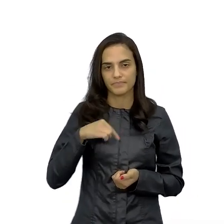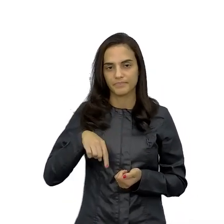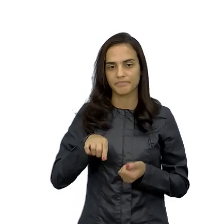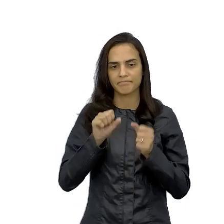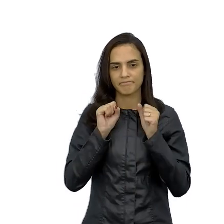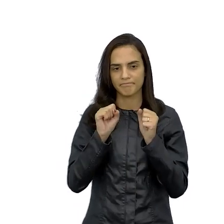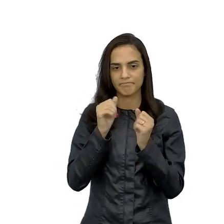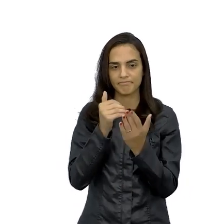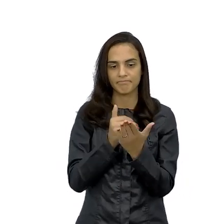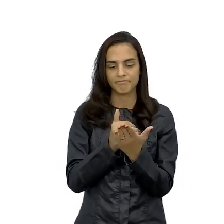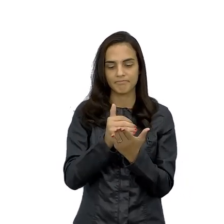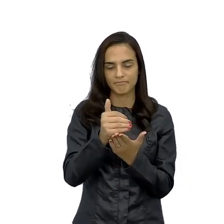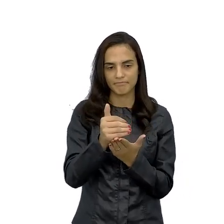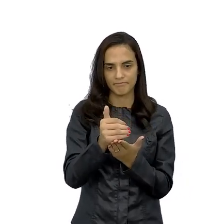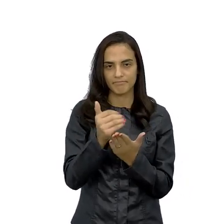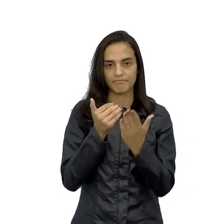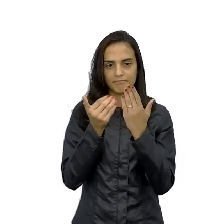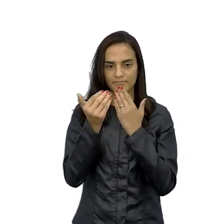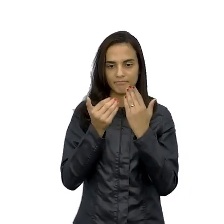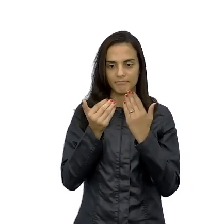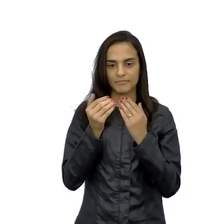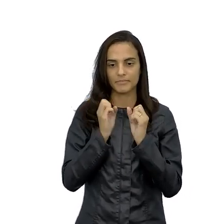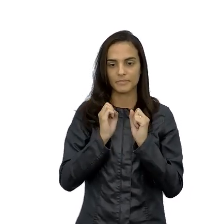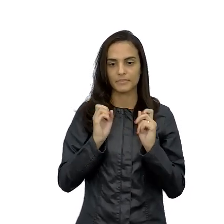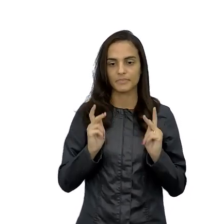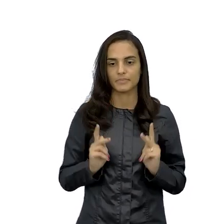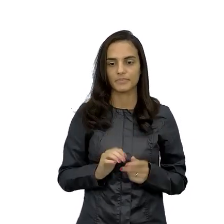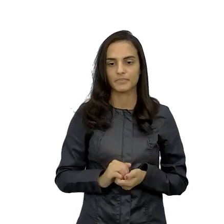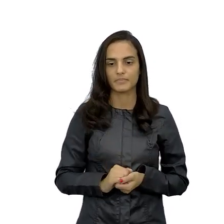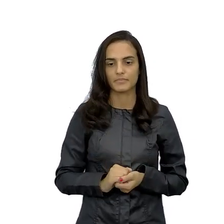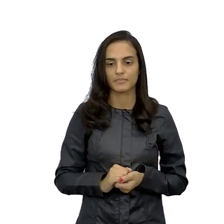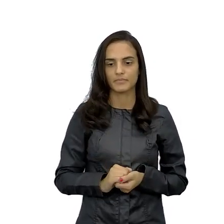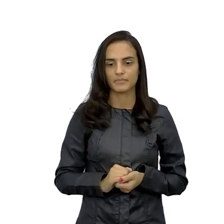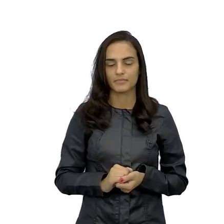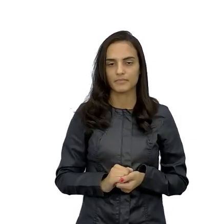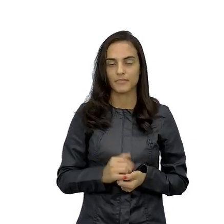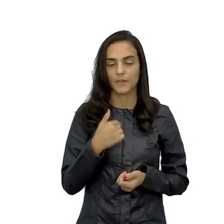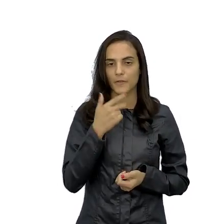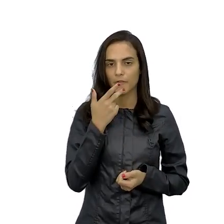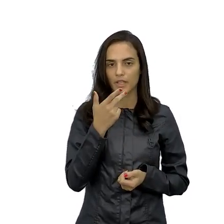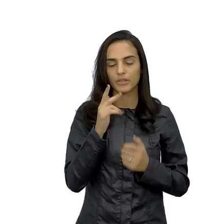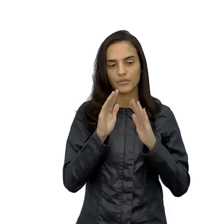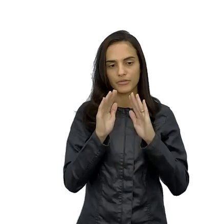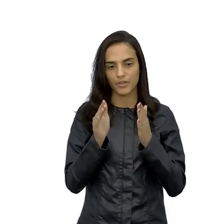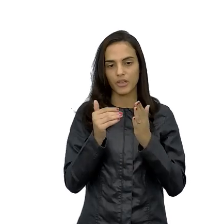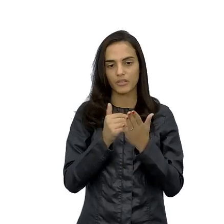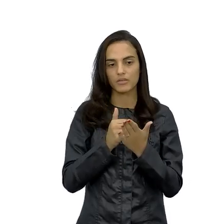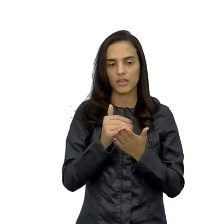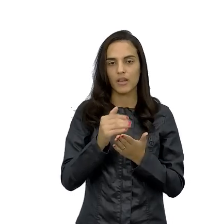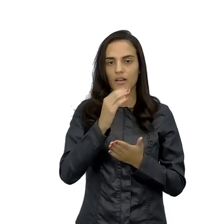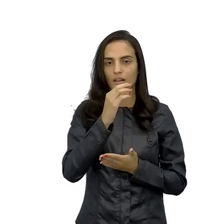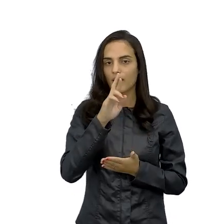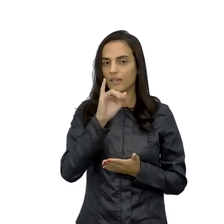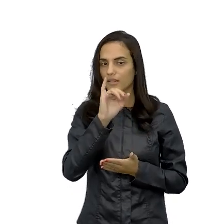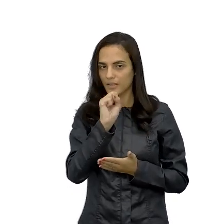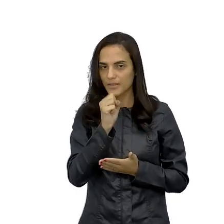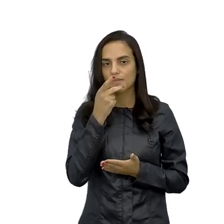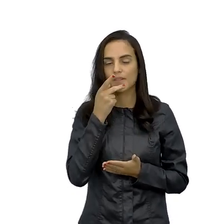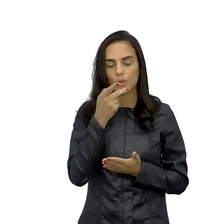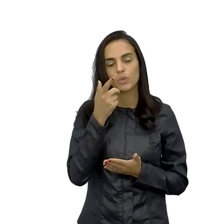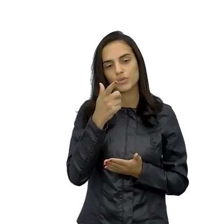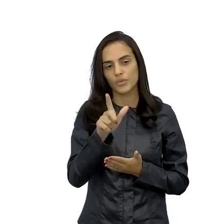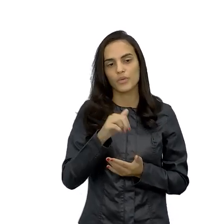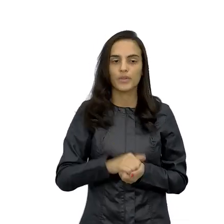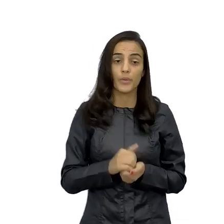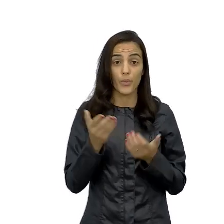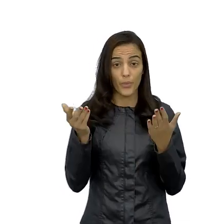possa iniciar aqui a nossa conversa, tá bom? Então, como eu disse para vocês, e a Cris também reforçou, hoje